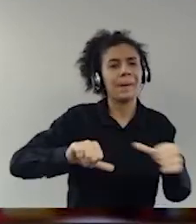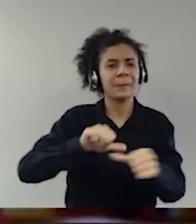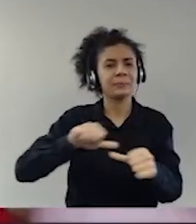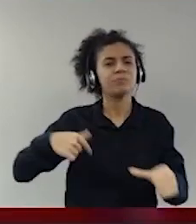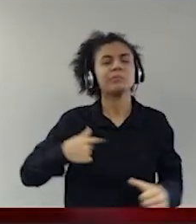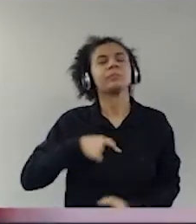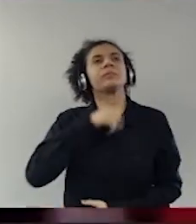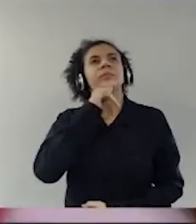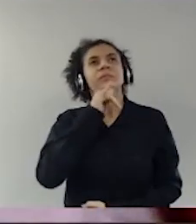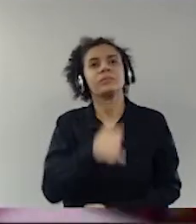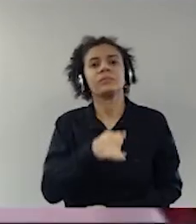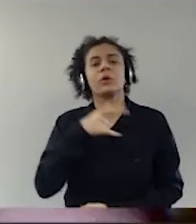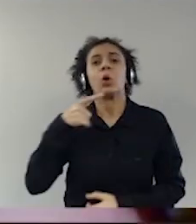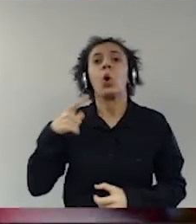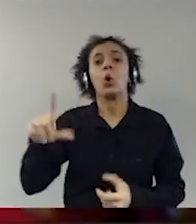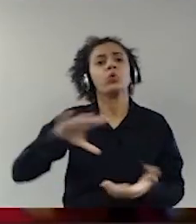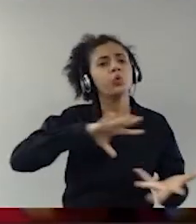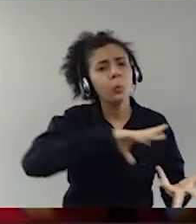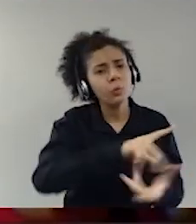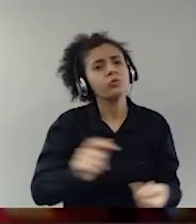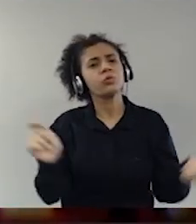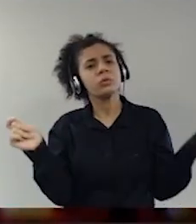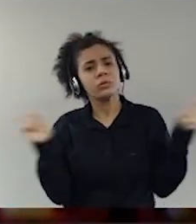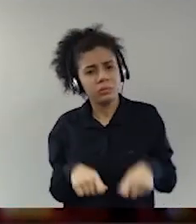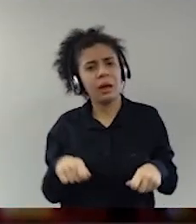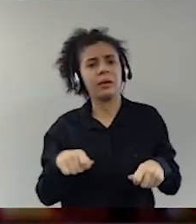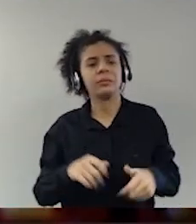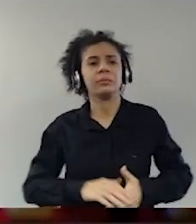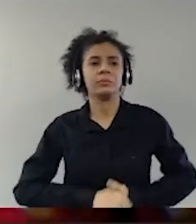vem dizendo, outro mundo é possível.